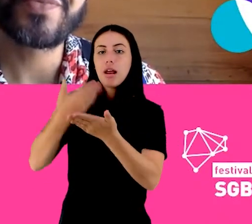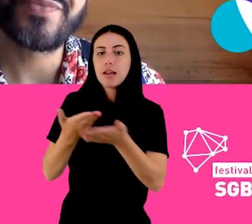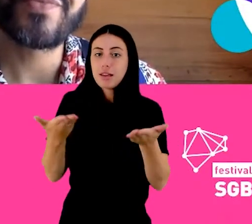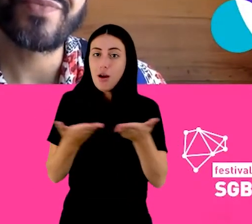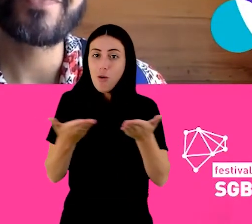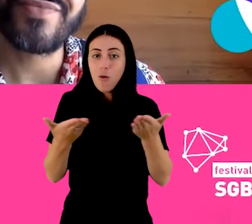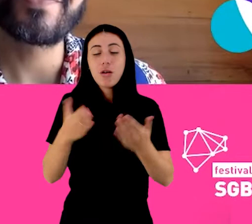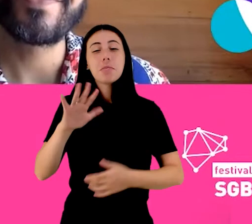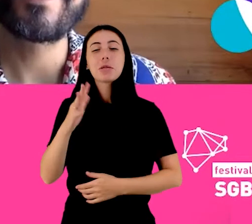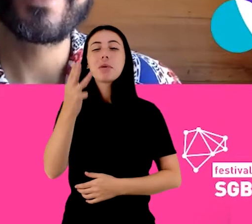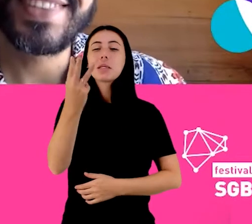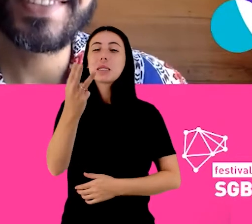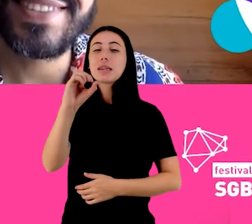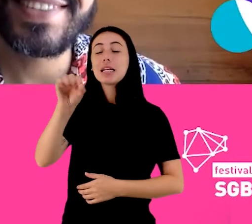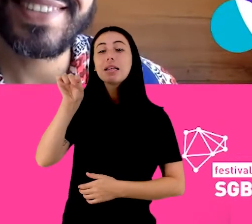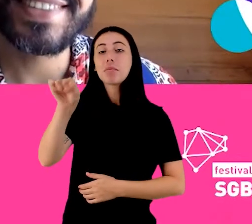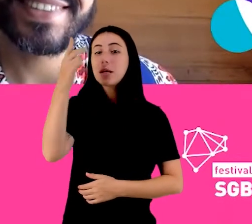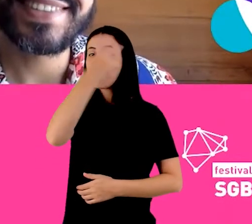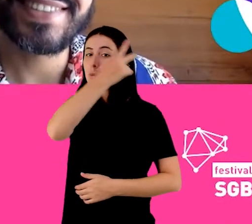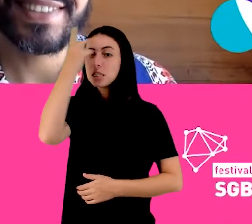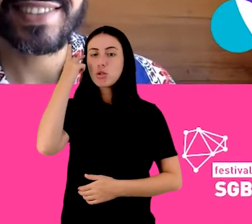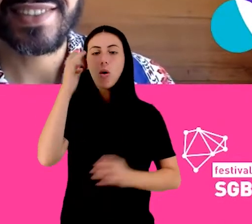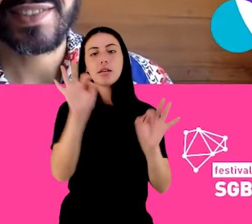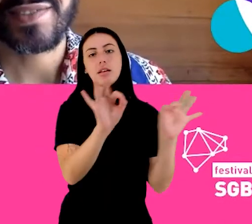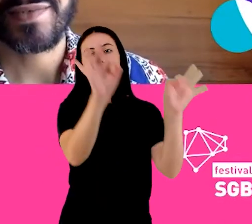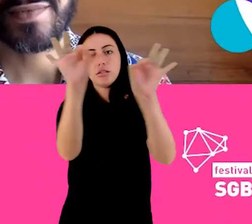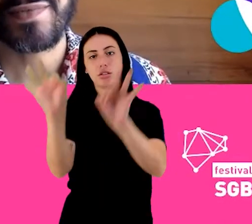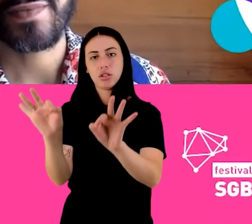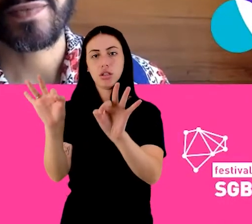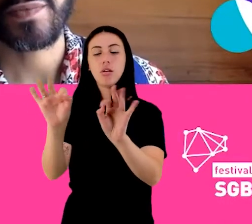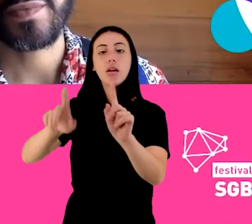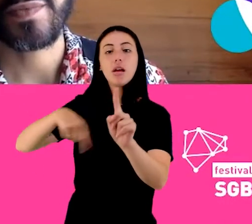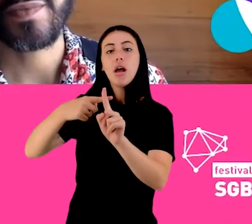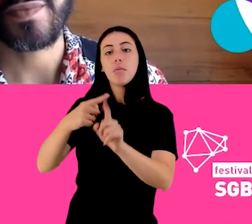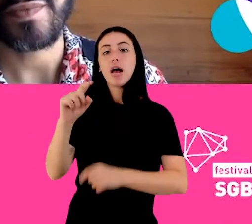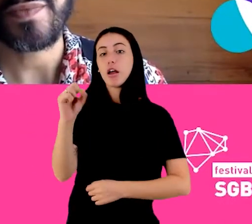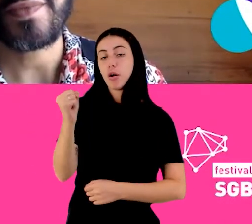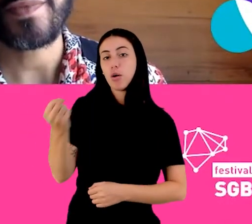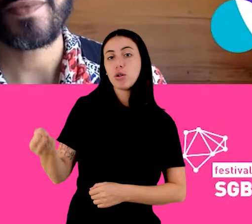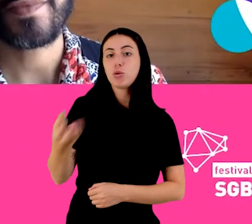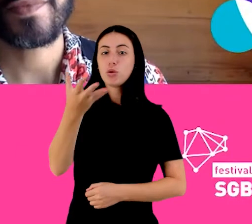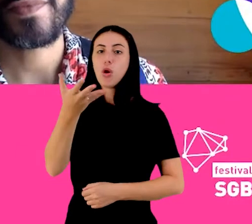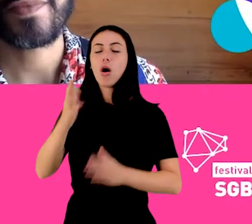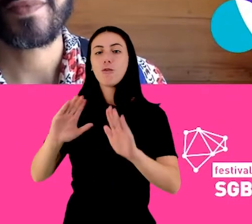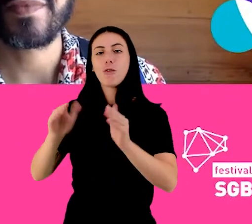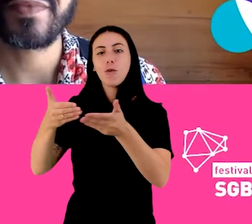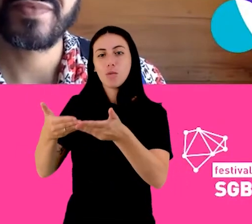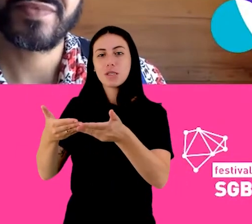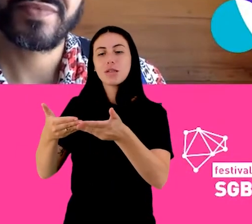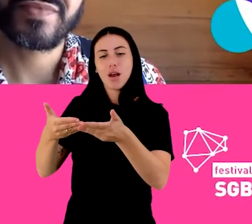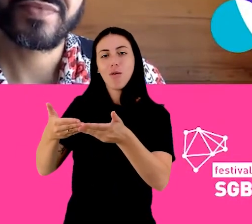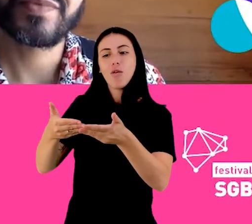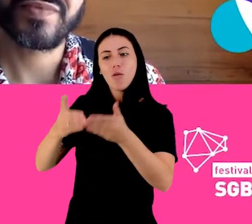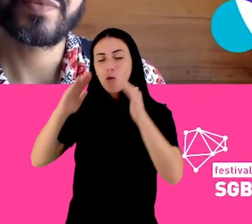Essa colaboração já tem muitos anos, até hoje eles fazem exibição, então a gente faz essa conta. São